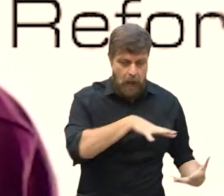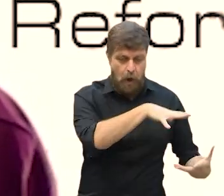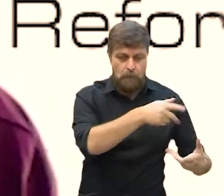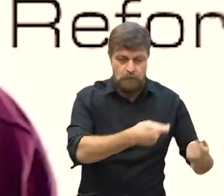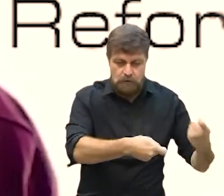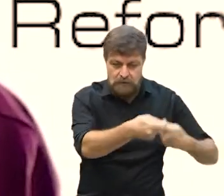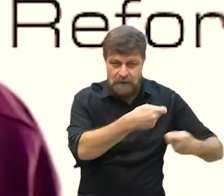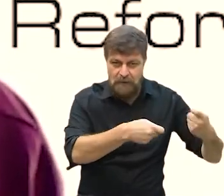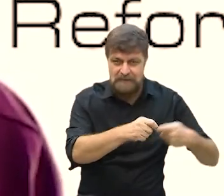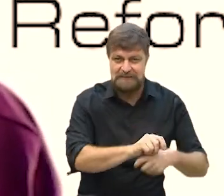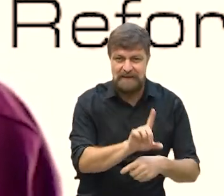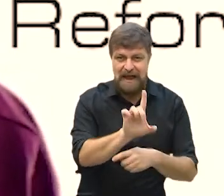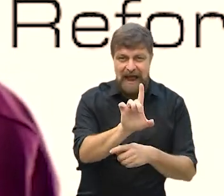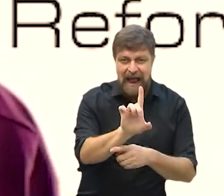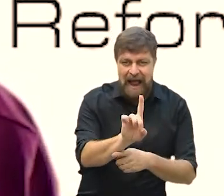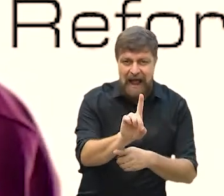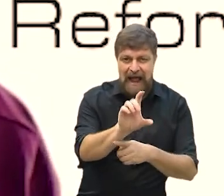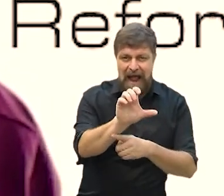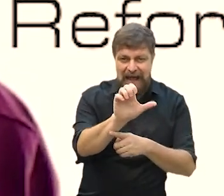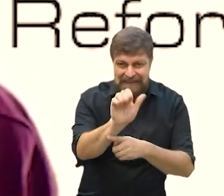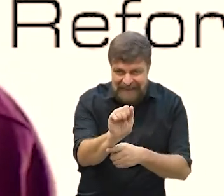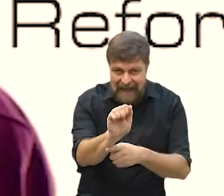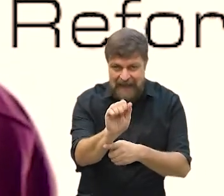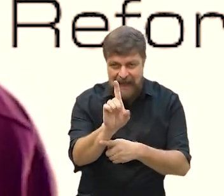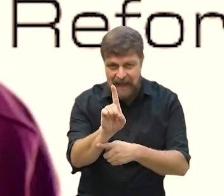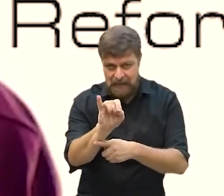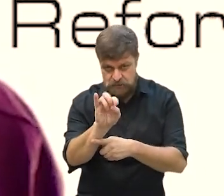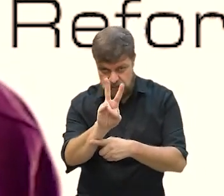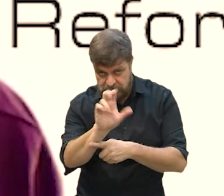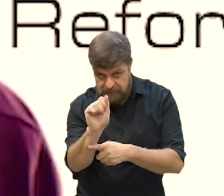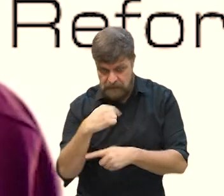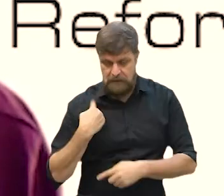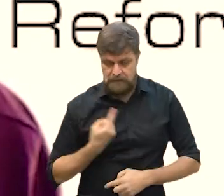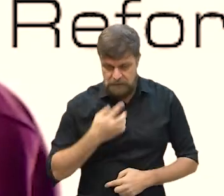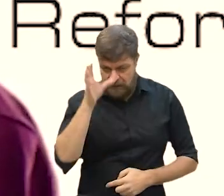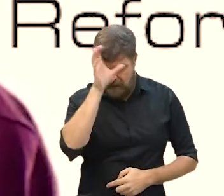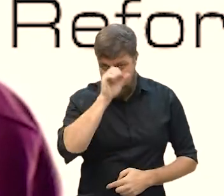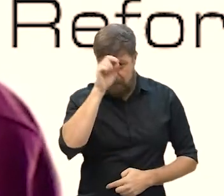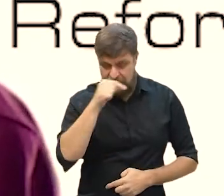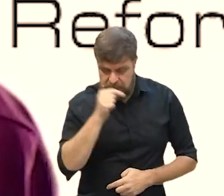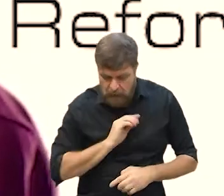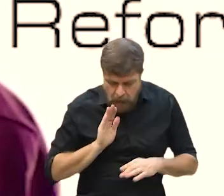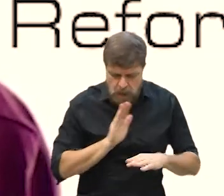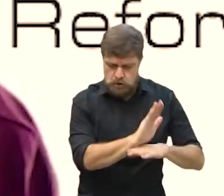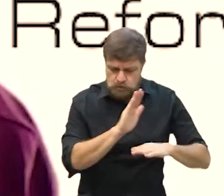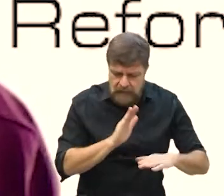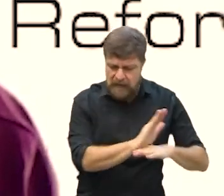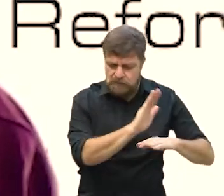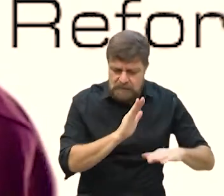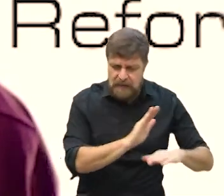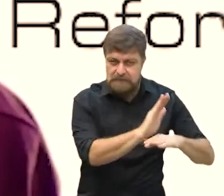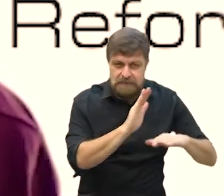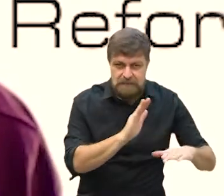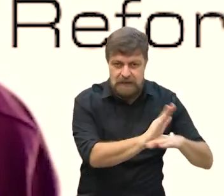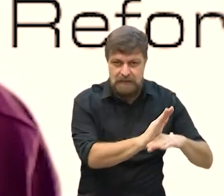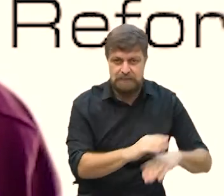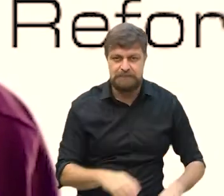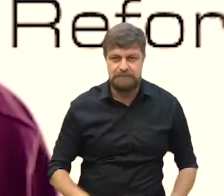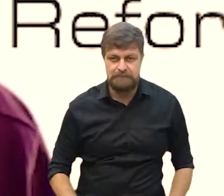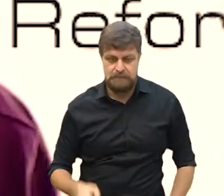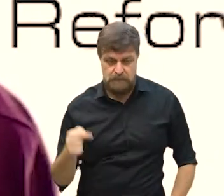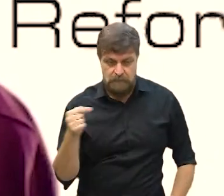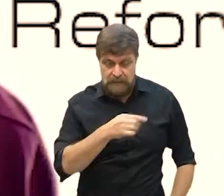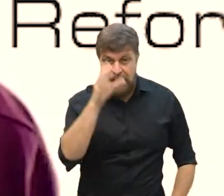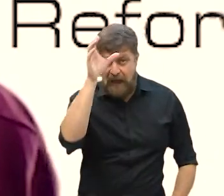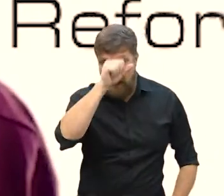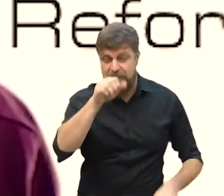dos Negócios. Então, lá nós aprendemos isso, né? A ajudar, ajudar, ajudar, né?